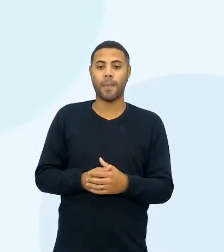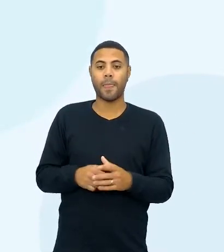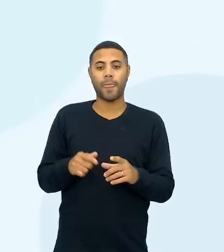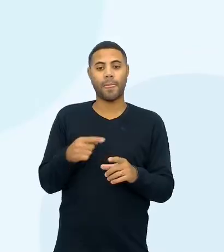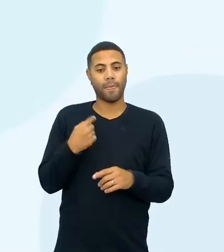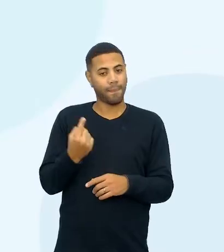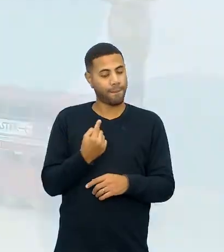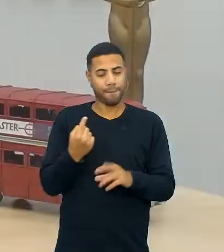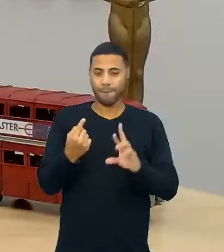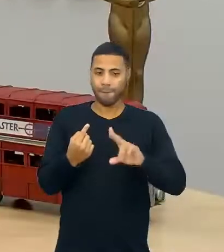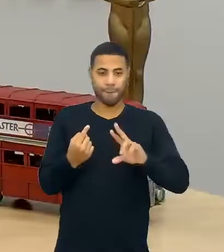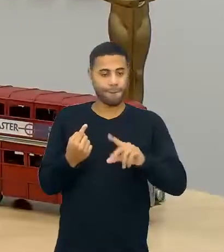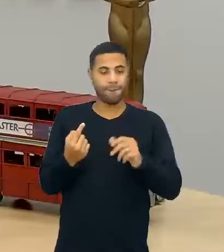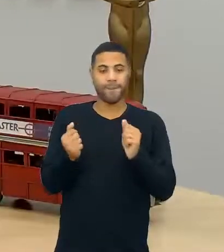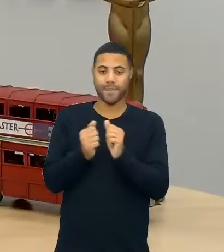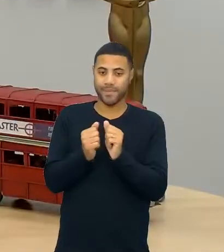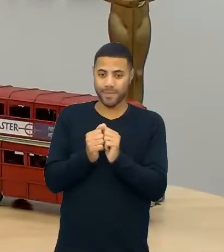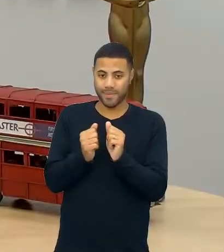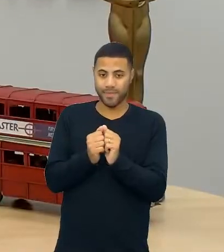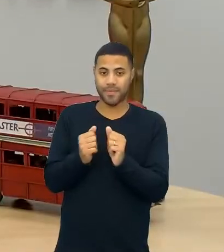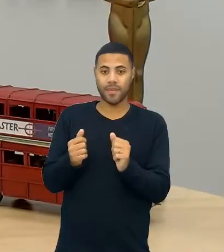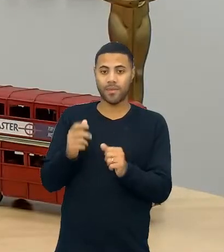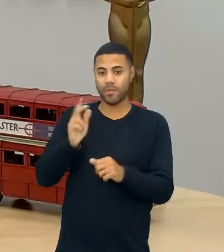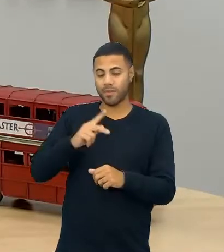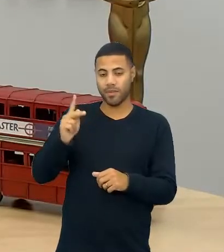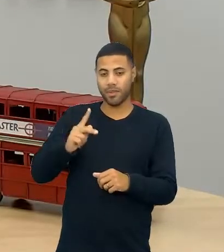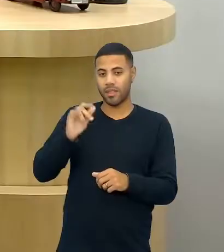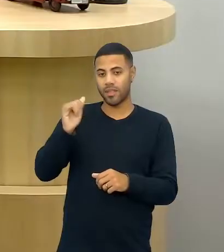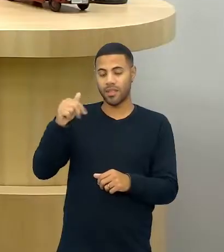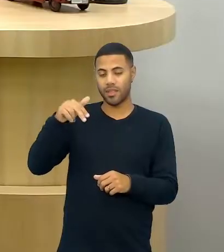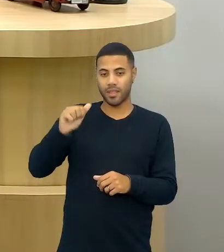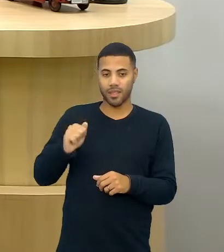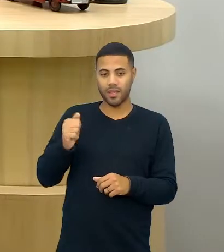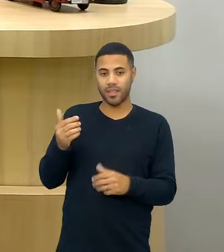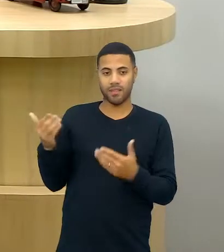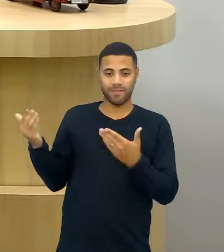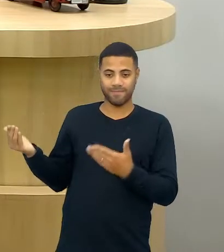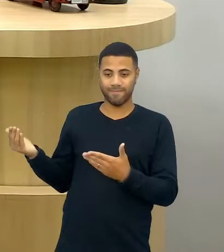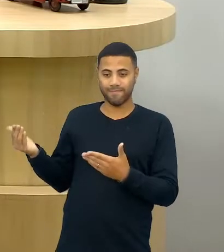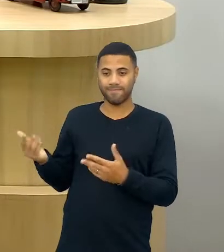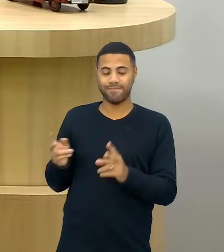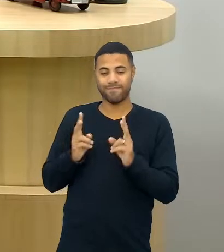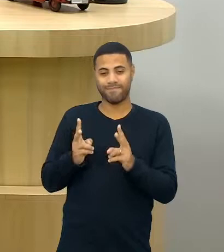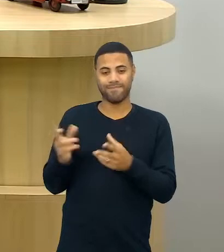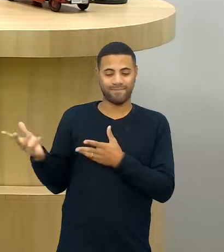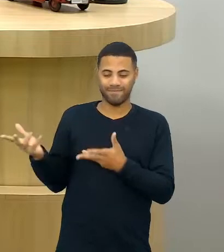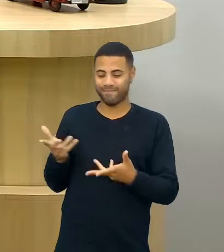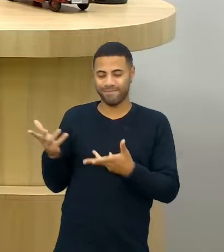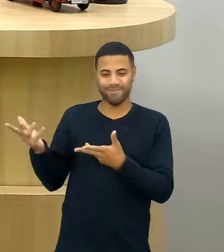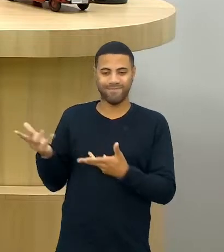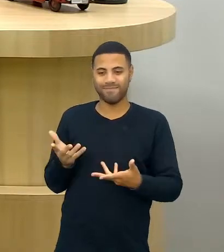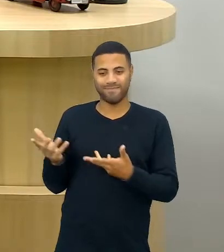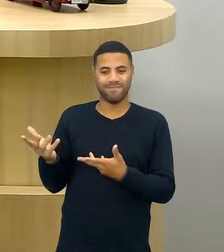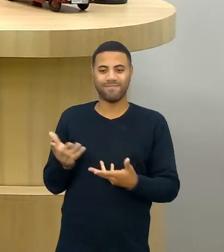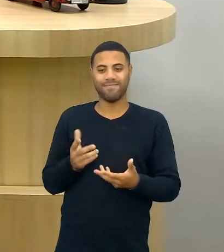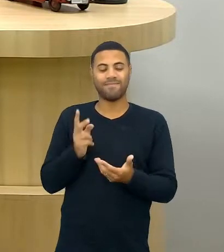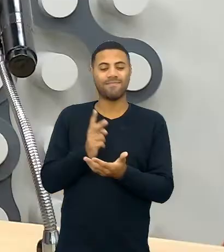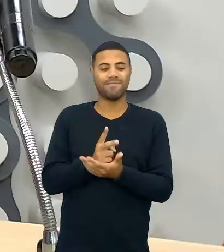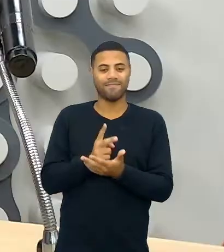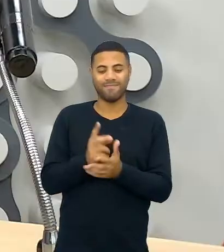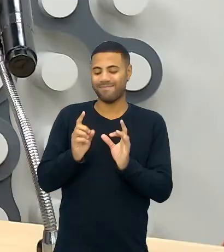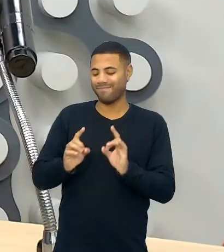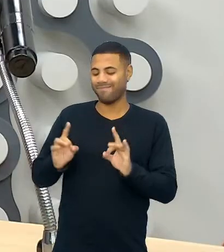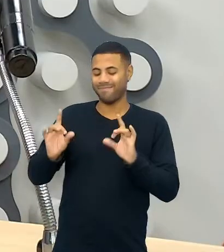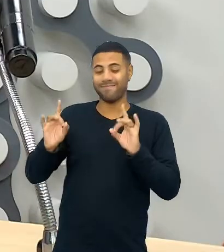estou sozinha, eu estou com a professora Ilana, que agora tem sido sempre convidada, uma convidada muito especial do nosso